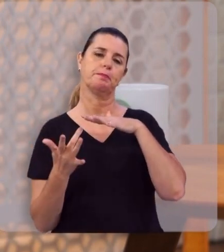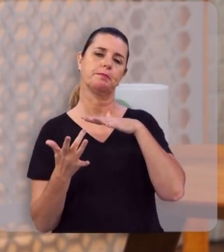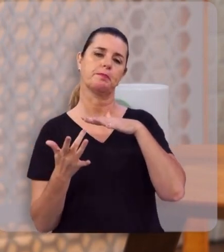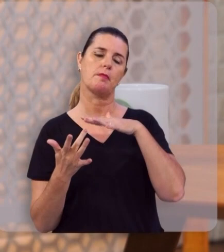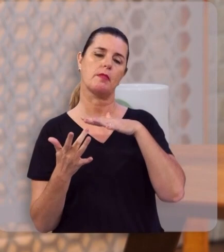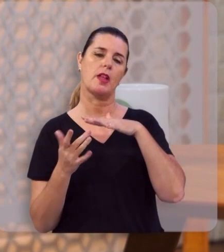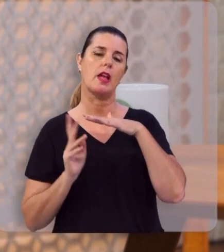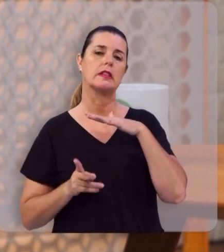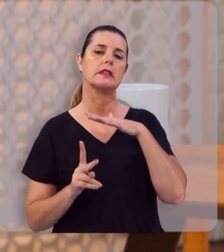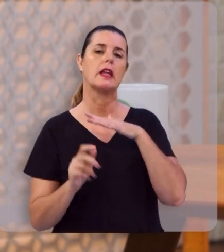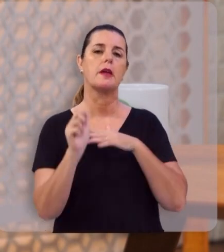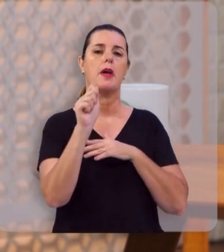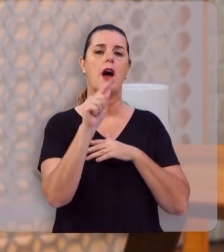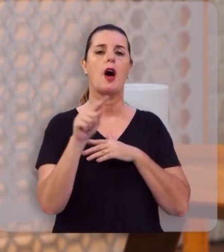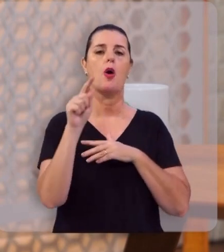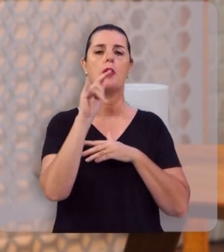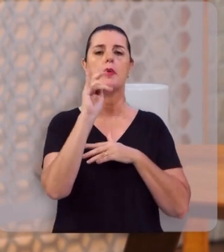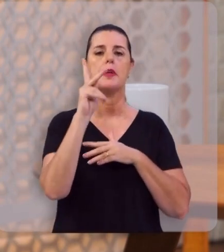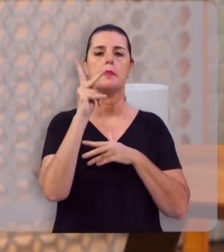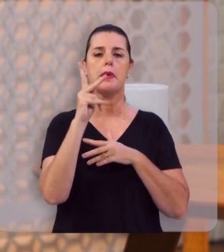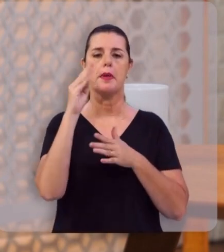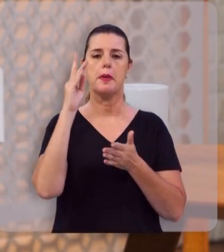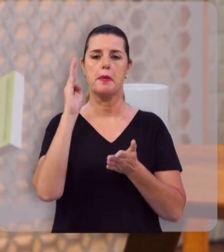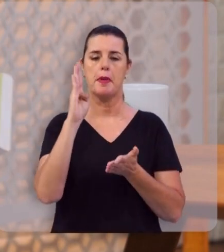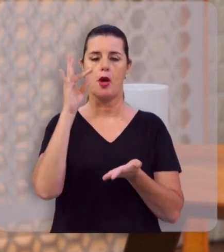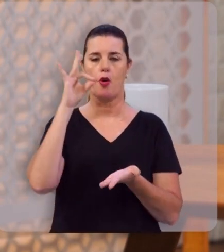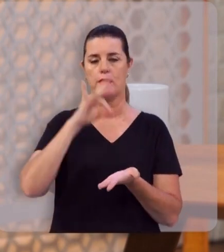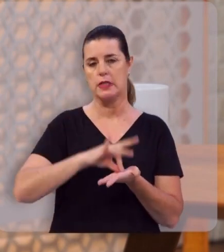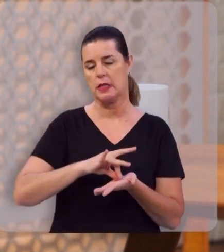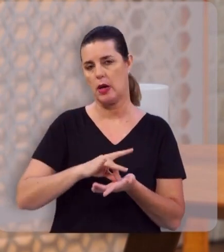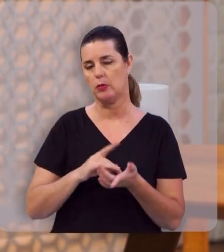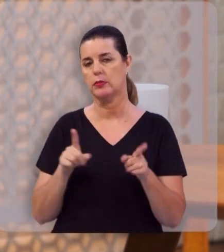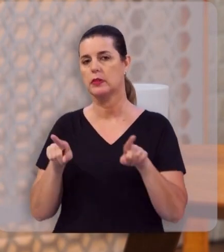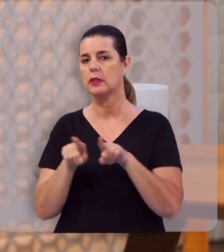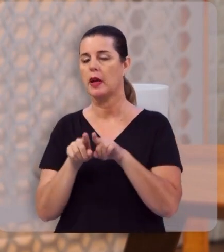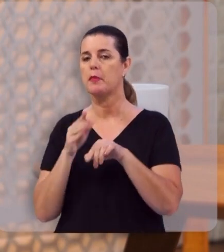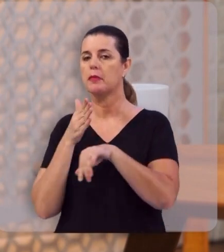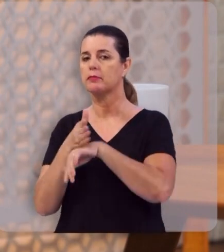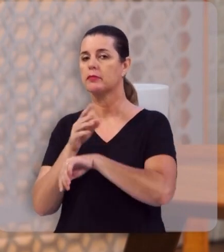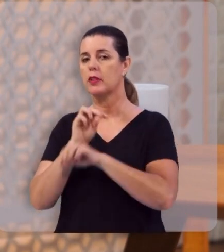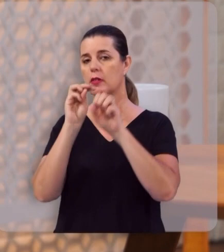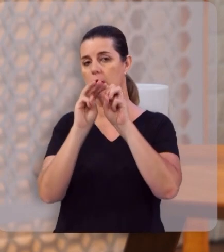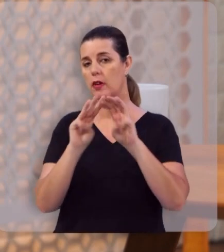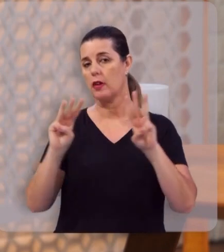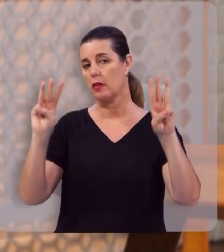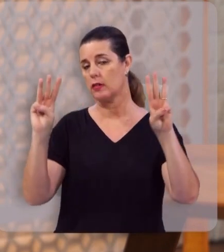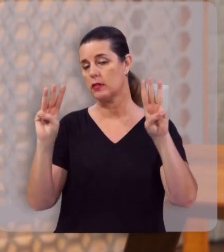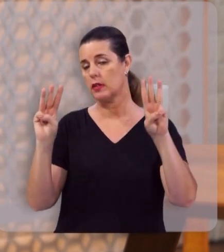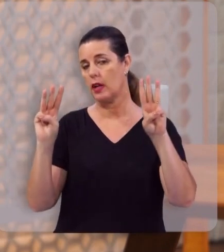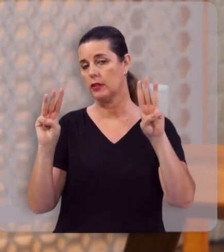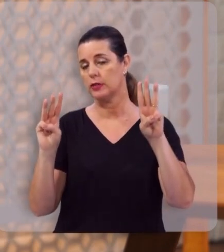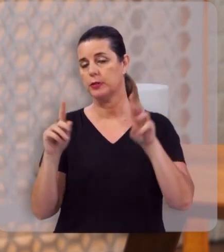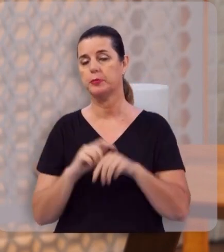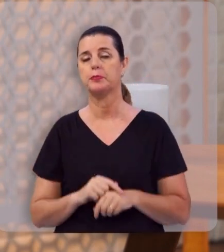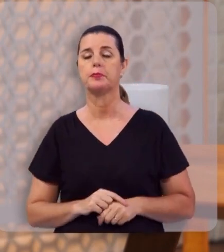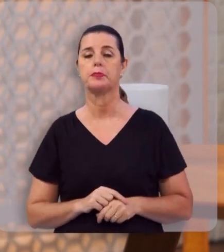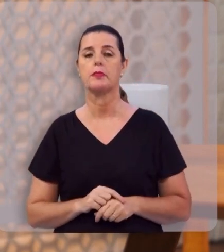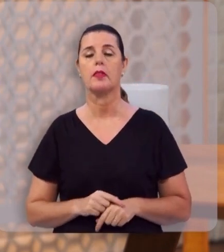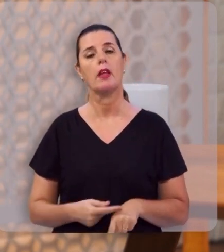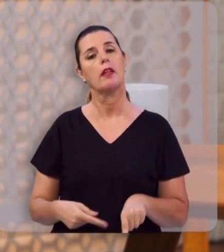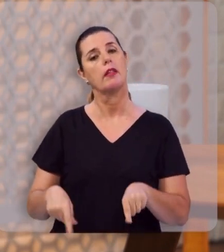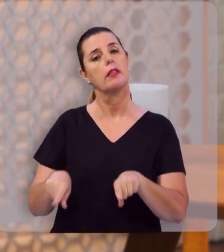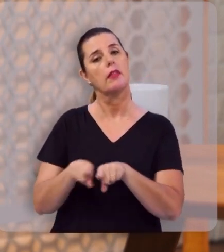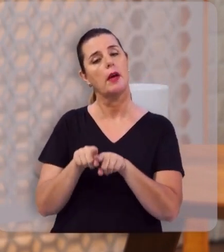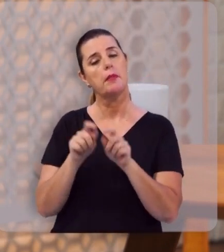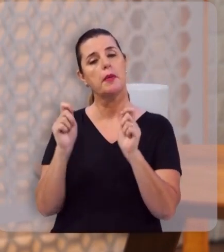sociais, sempre no @IPBOficial. Você pode também visitar o nosso site, ipb.org.br.